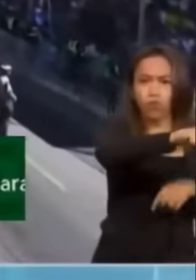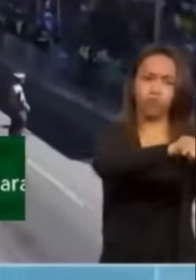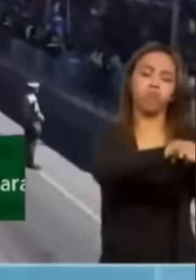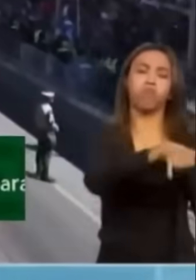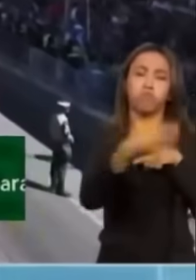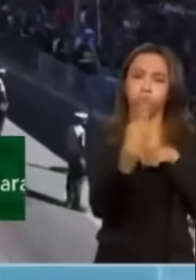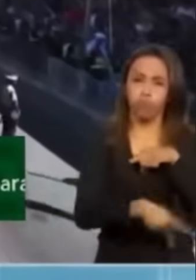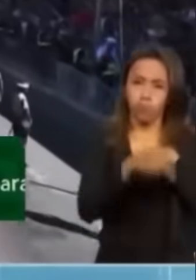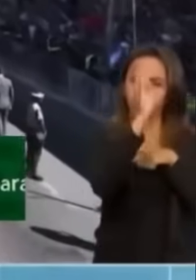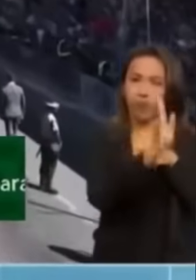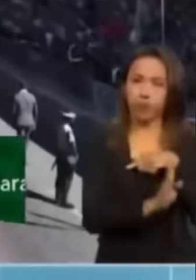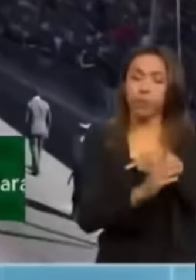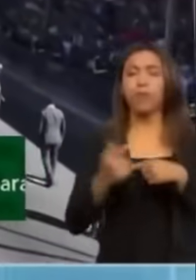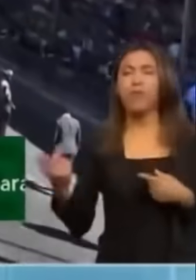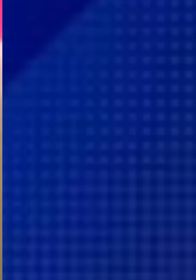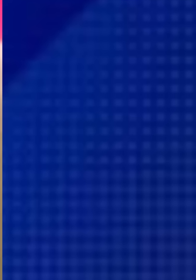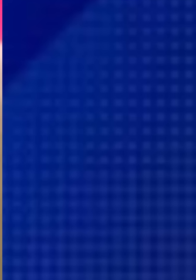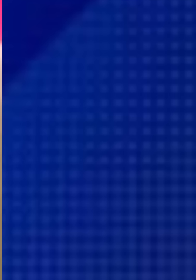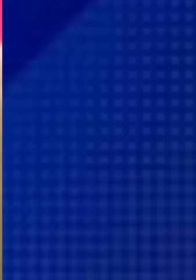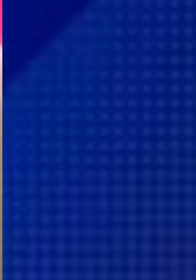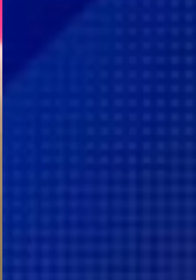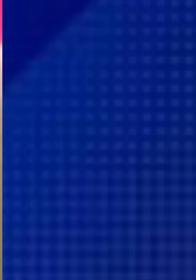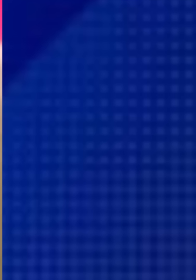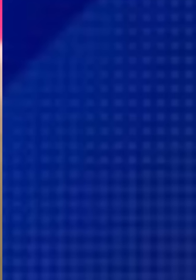esse sabor mesmo de ressaca. Depois